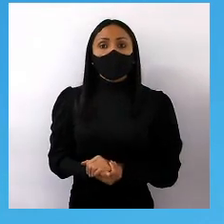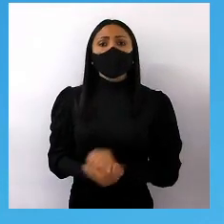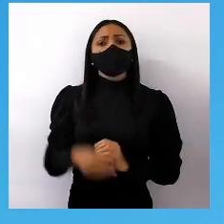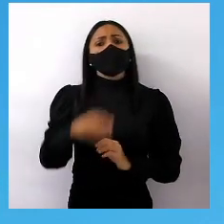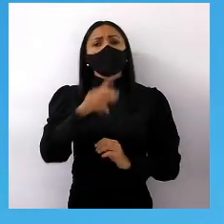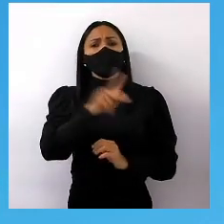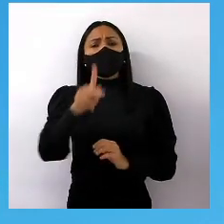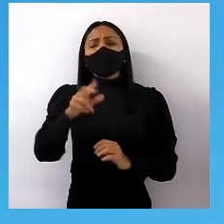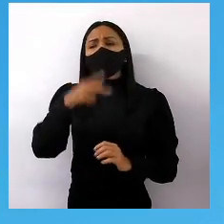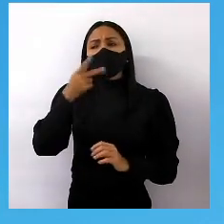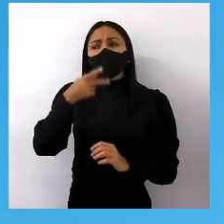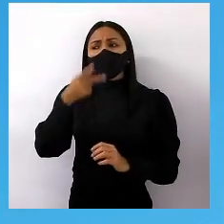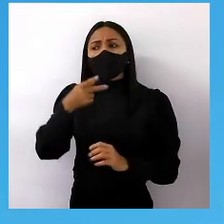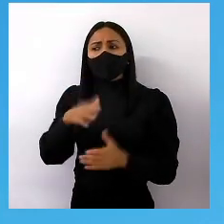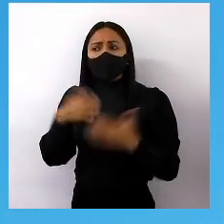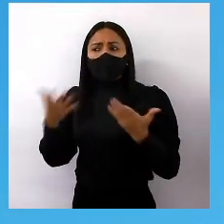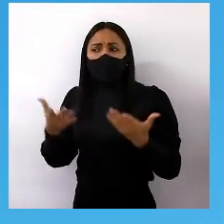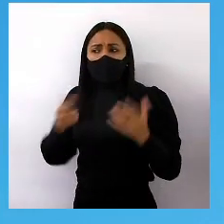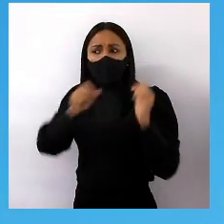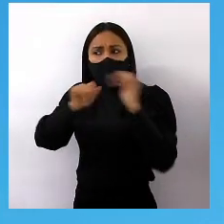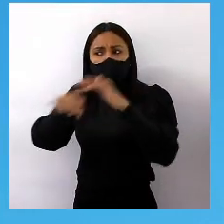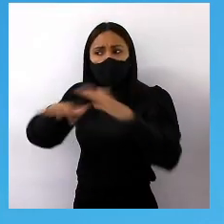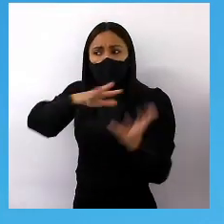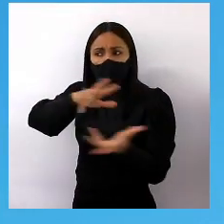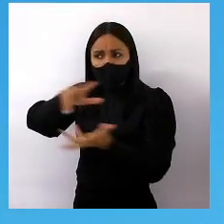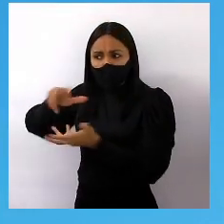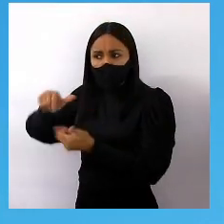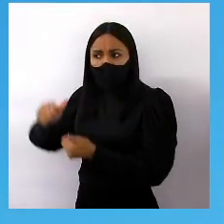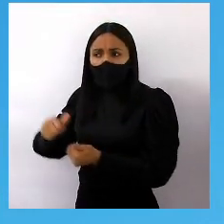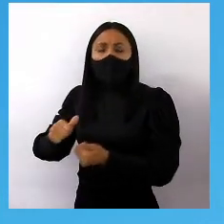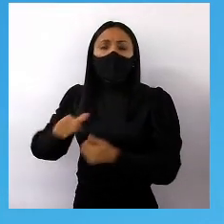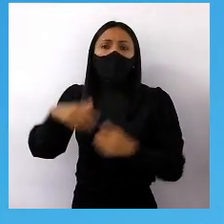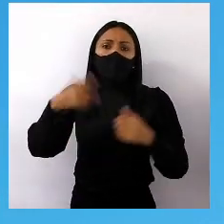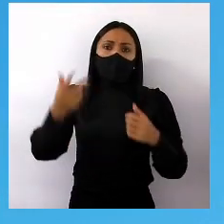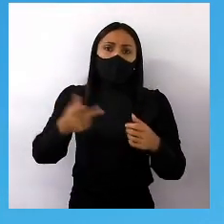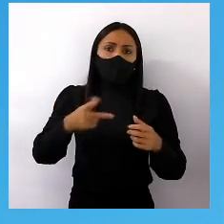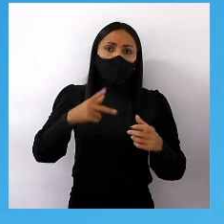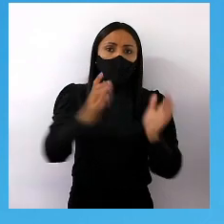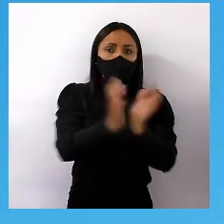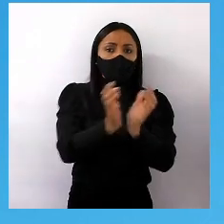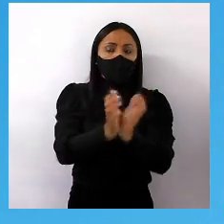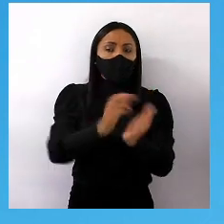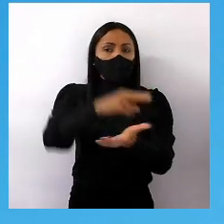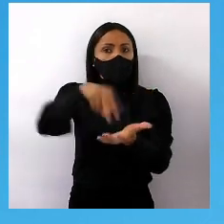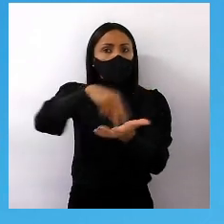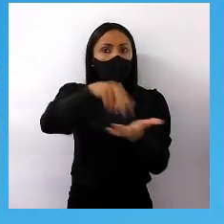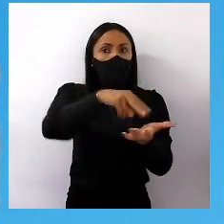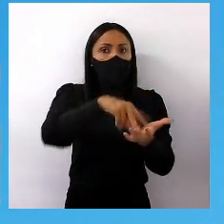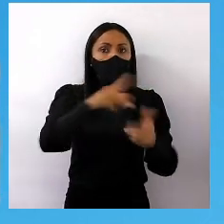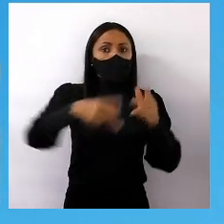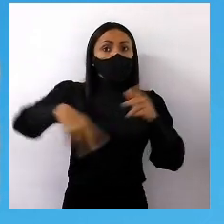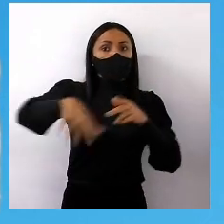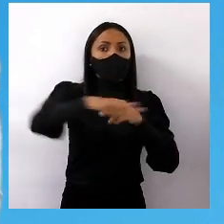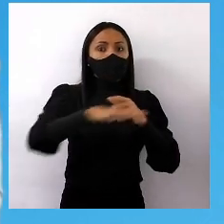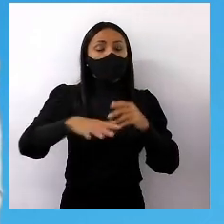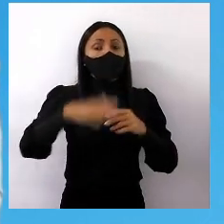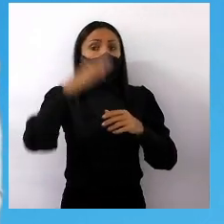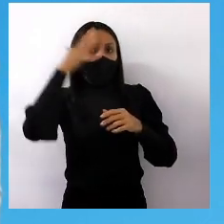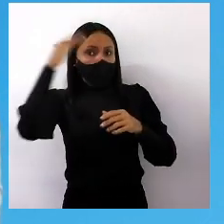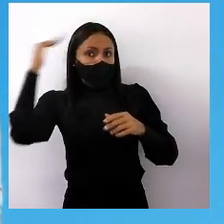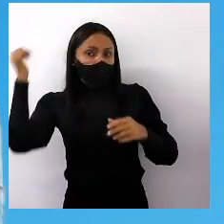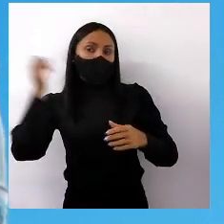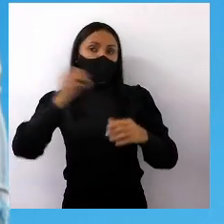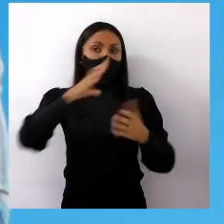você falou justamente a questão da pandemia, do Balé Popular do Recife, e só uma questão, a arte e a dança salva,